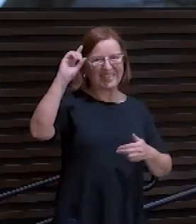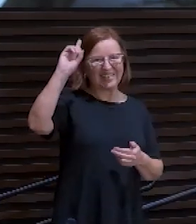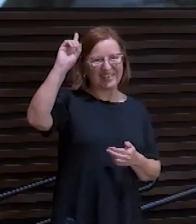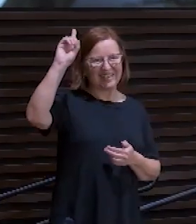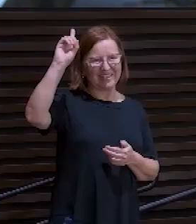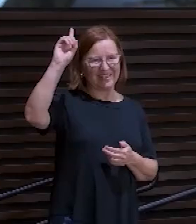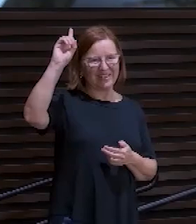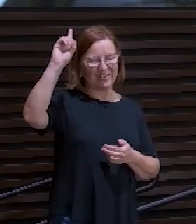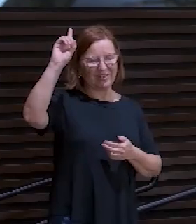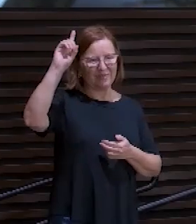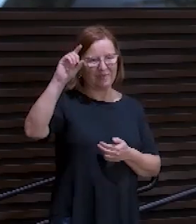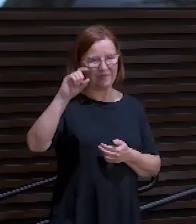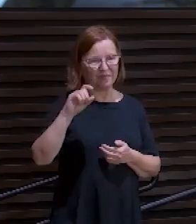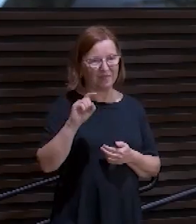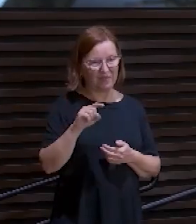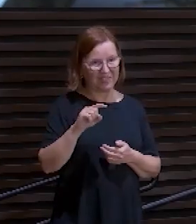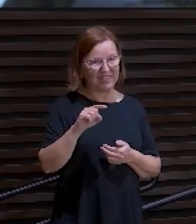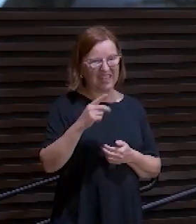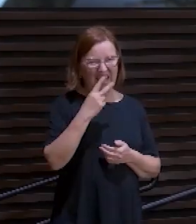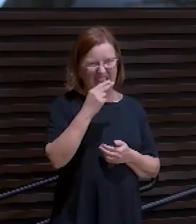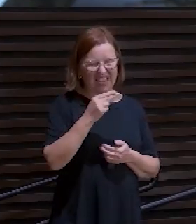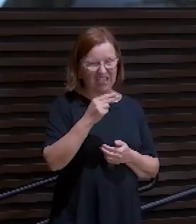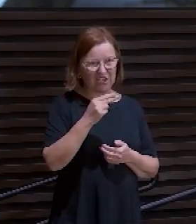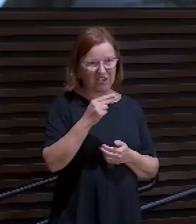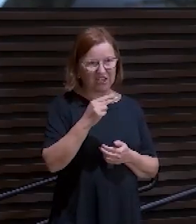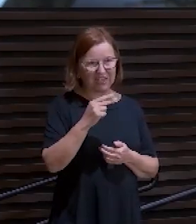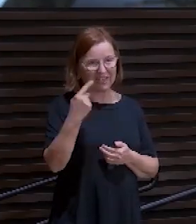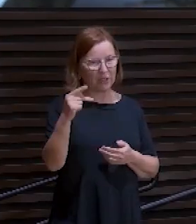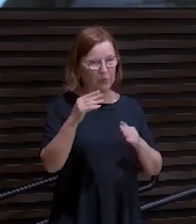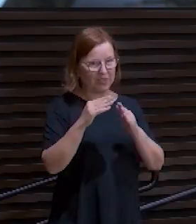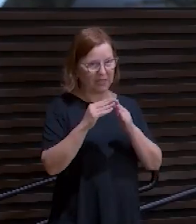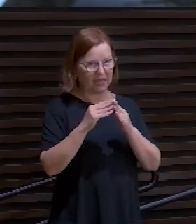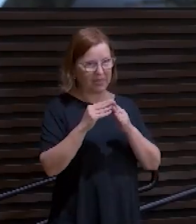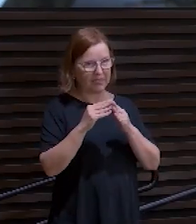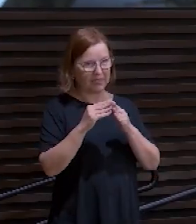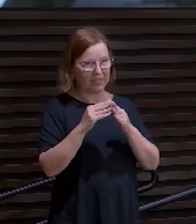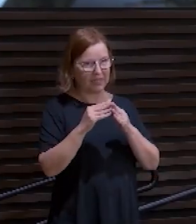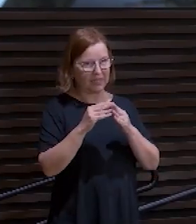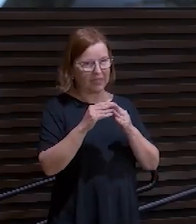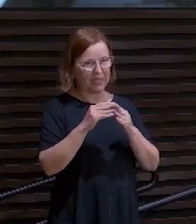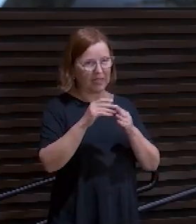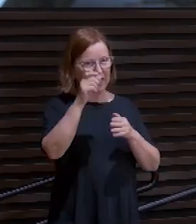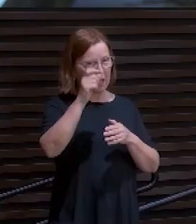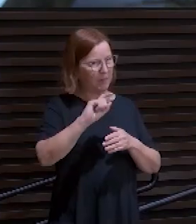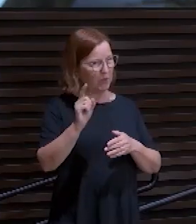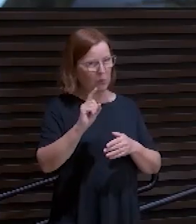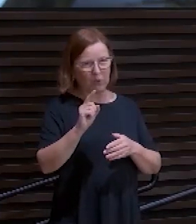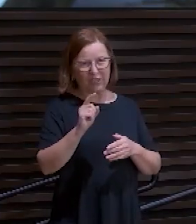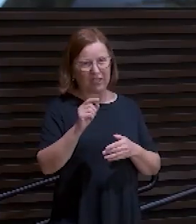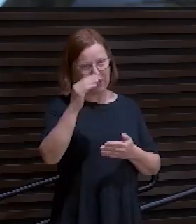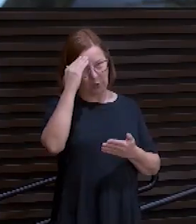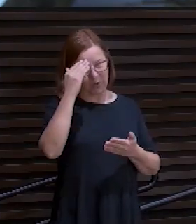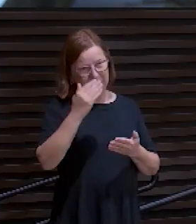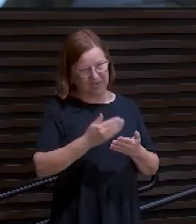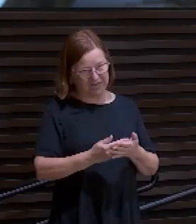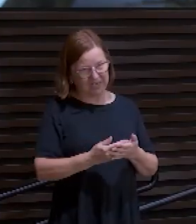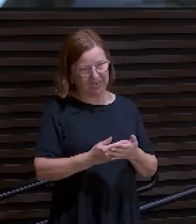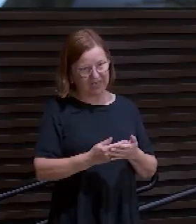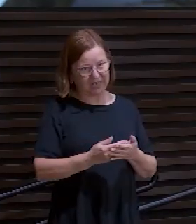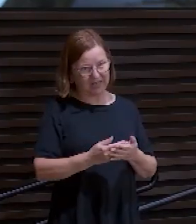Você acha que na sua casa é impossível que aquela pessoa que não crê, creia? Então lembra de Judá.